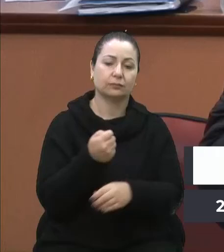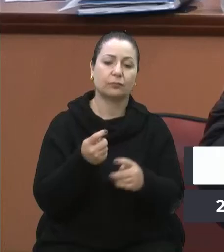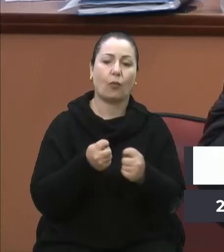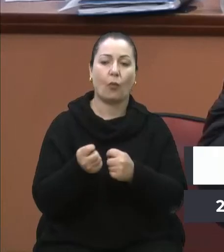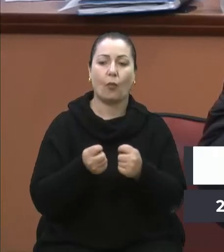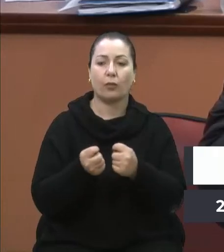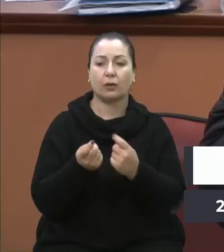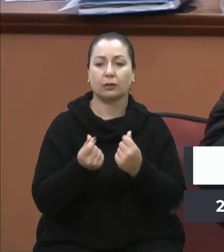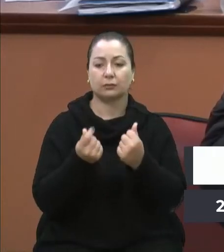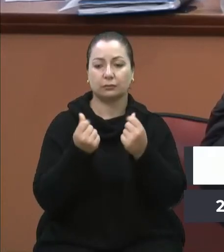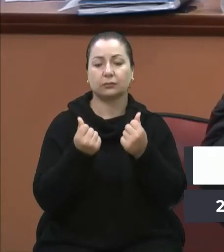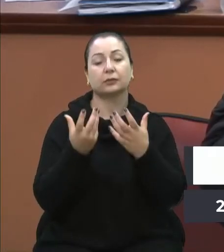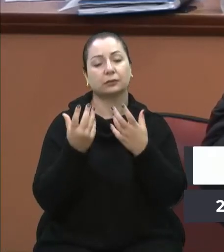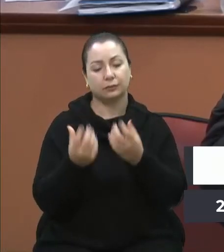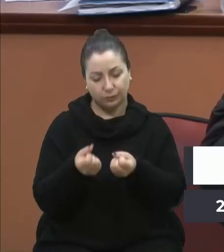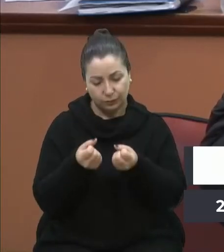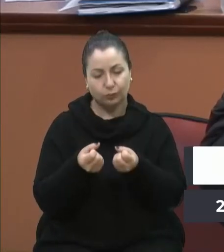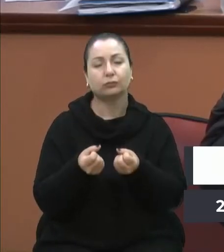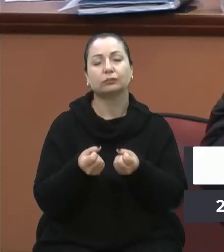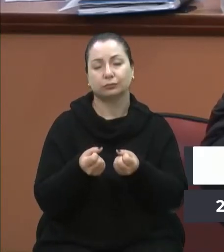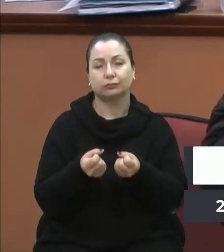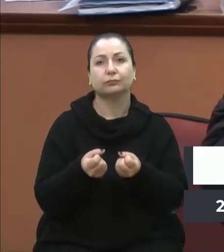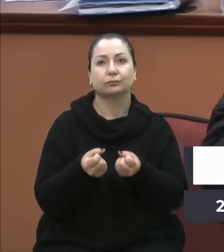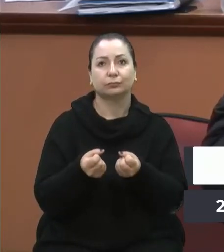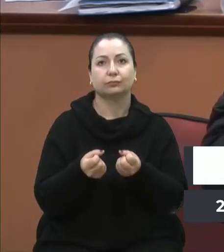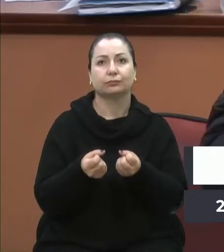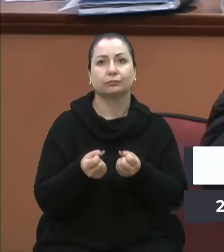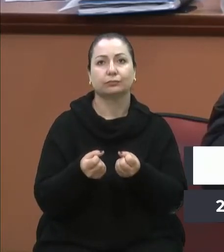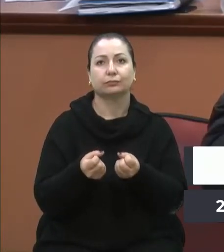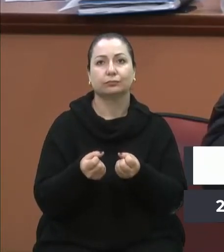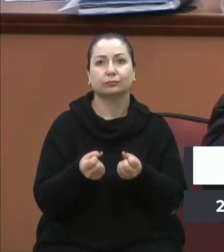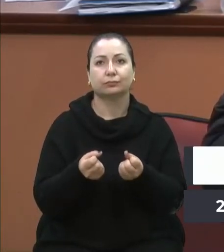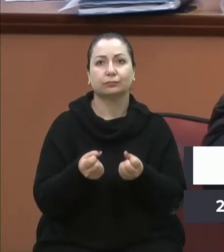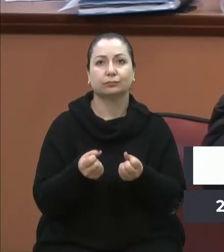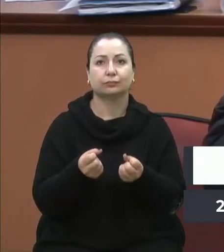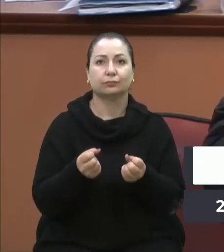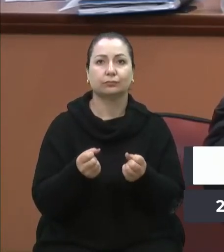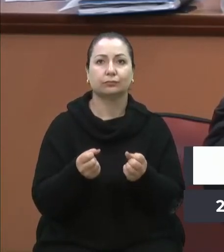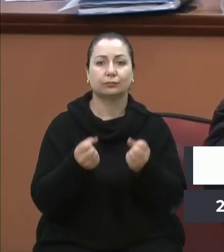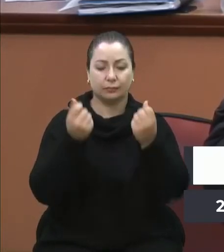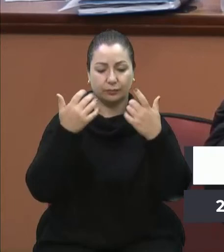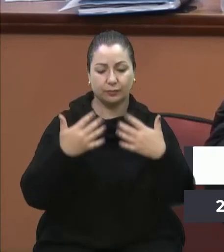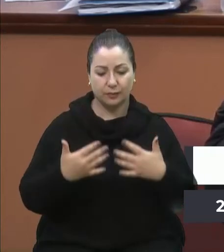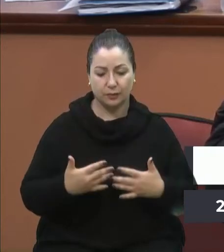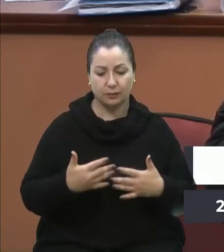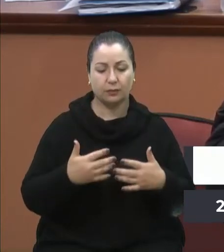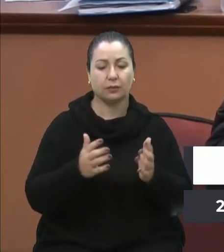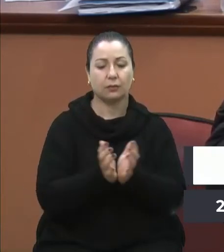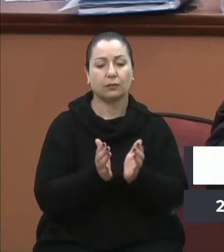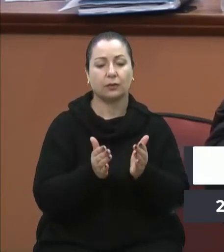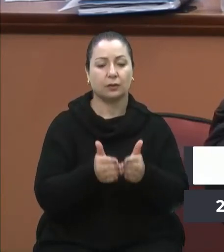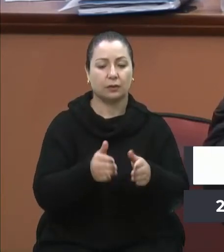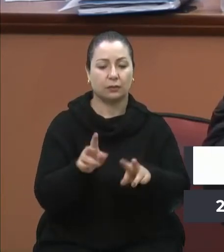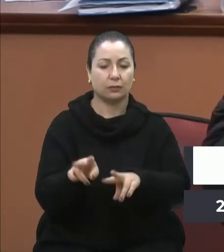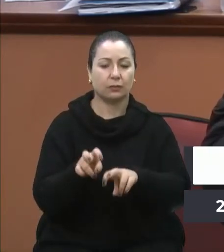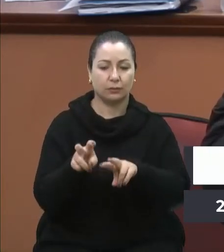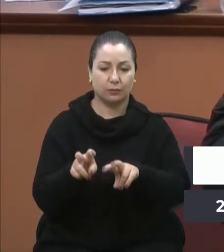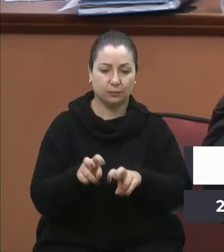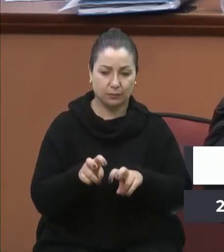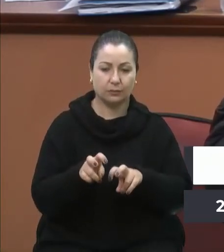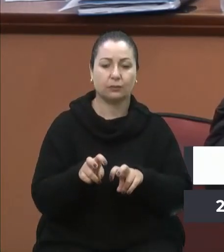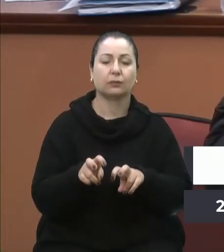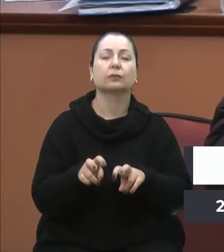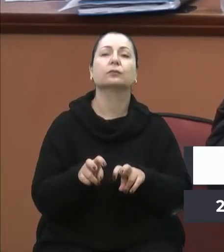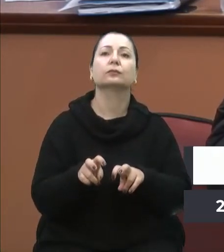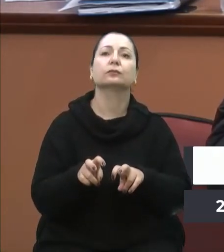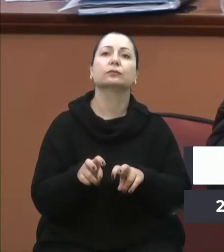parecer favorável ao mérito que acabe. Face ao exposto, a Comissão da Agricultura, Agroindústria, Pecuária e